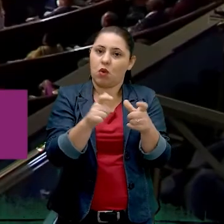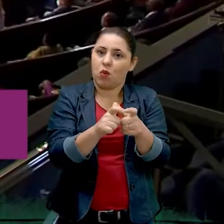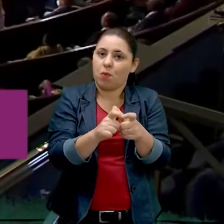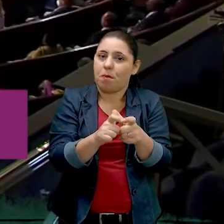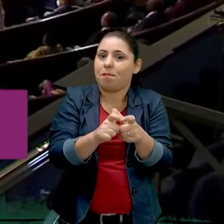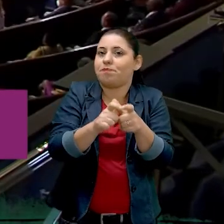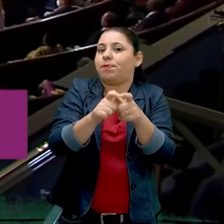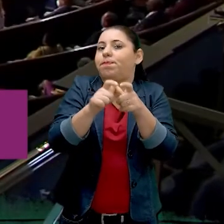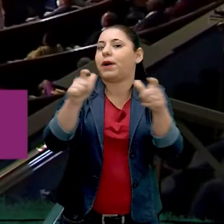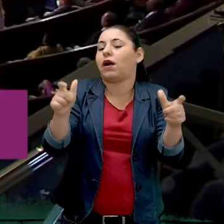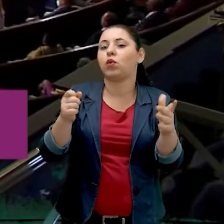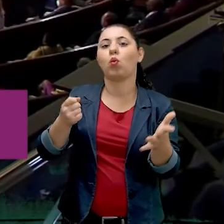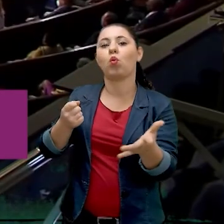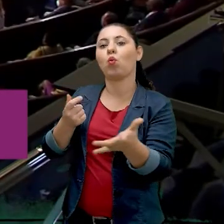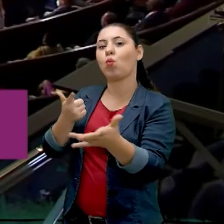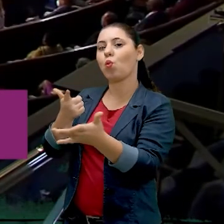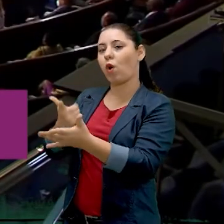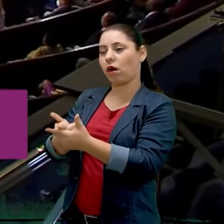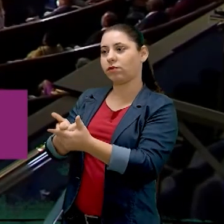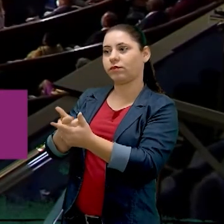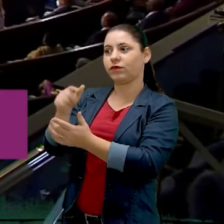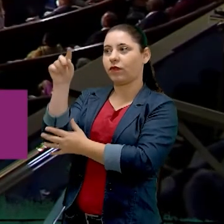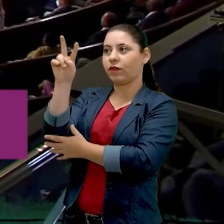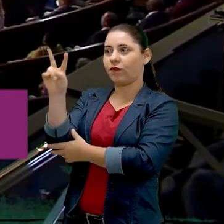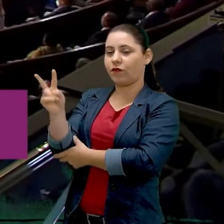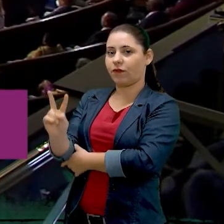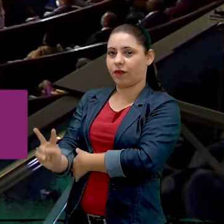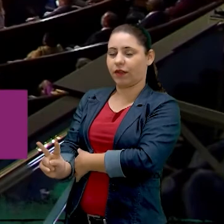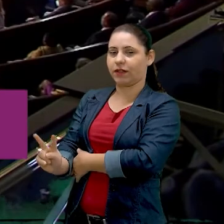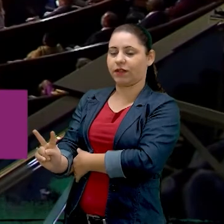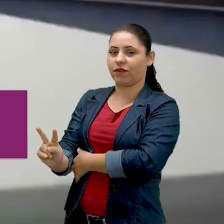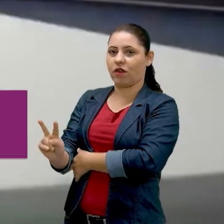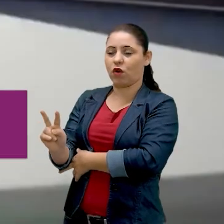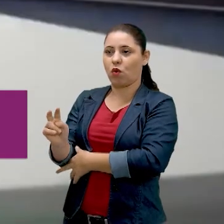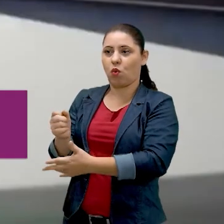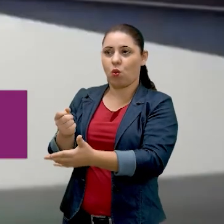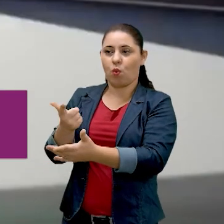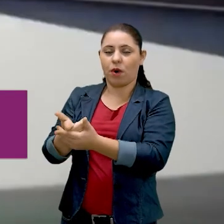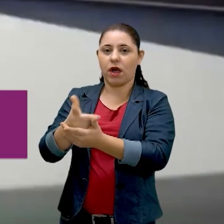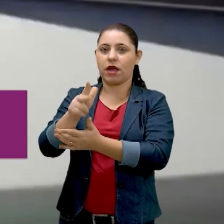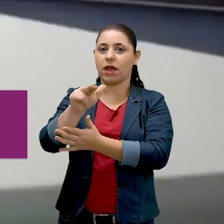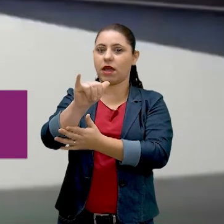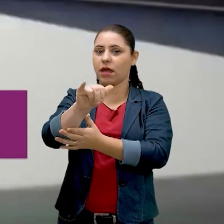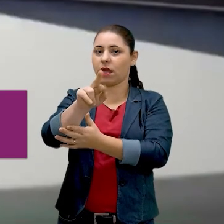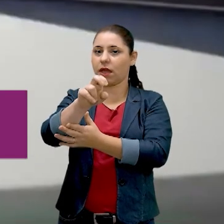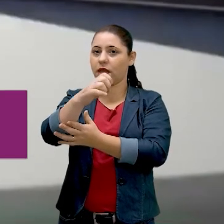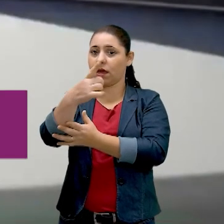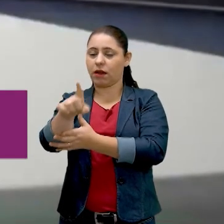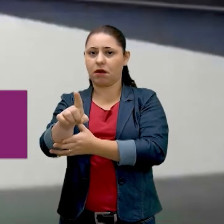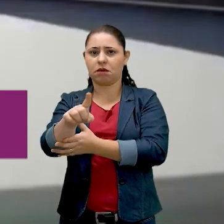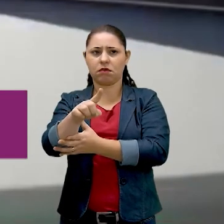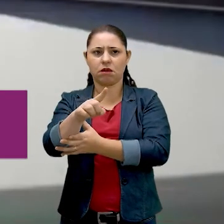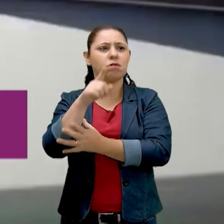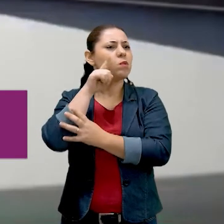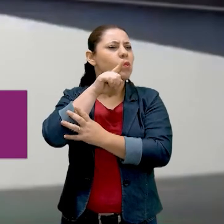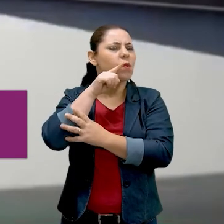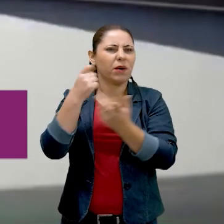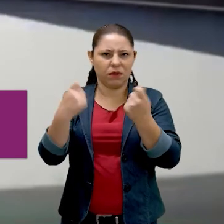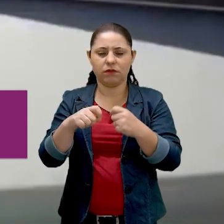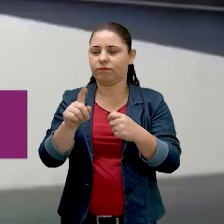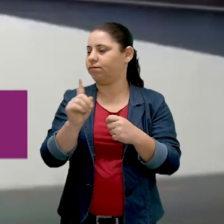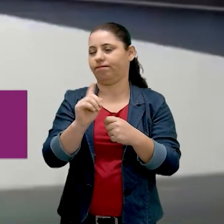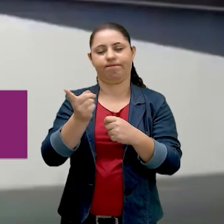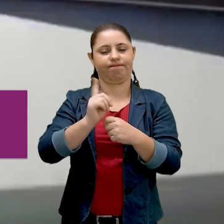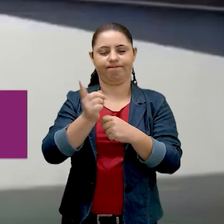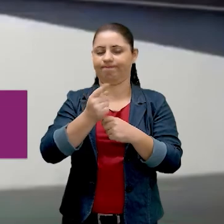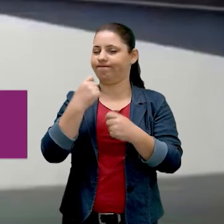Porém, ele vai ampliar a compra de petróleo da Venezuela e vai ampliar a compra de petróleo do Irã. Se